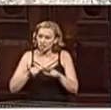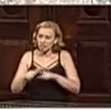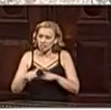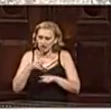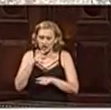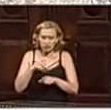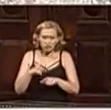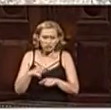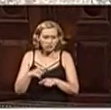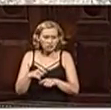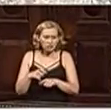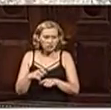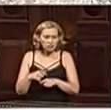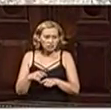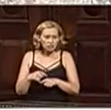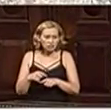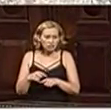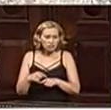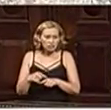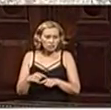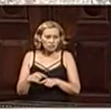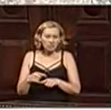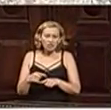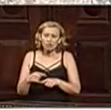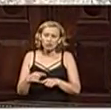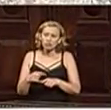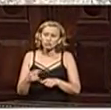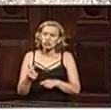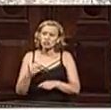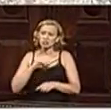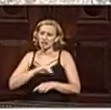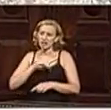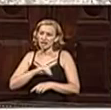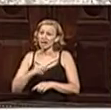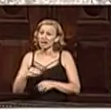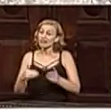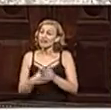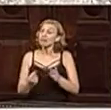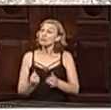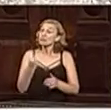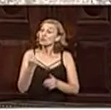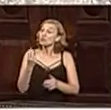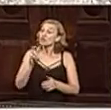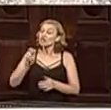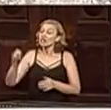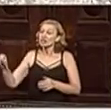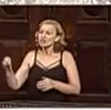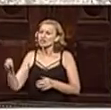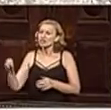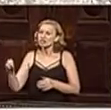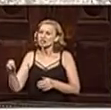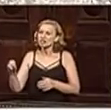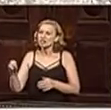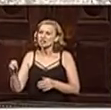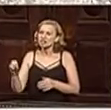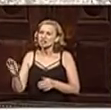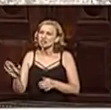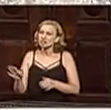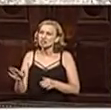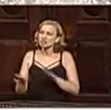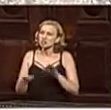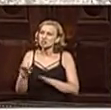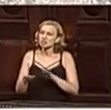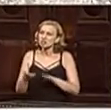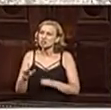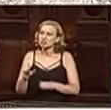que ganham até R$ 1.500, sendo aproximadamente 6.000, 5.000 e poucos servidores